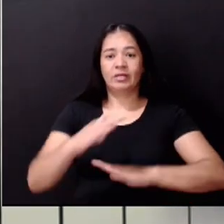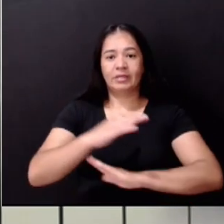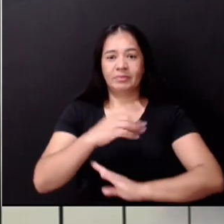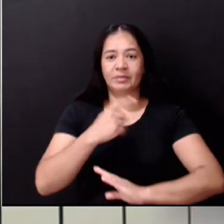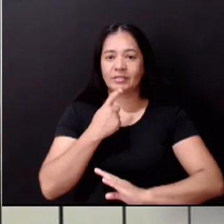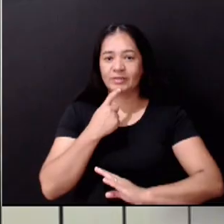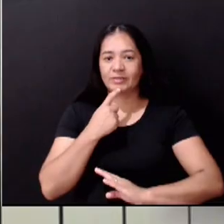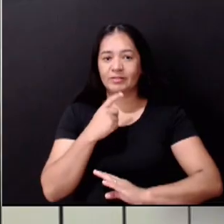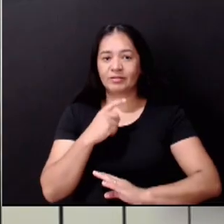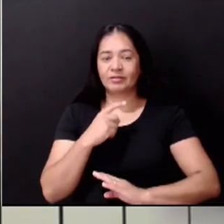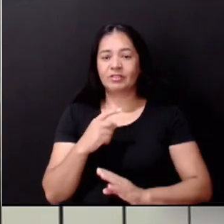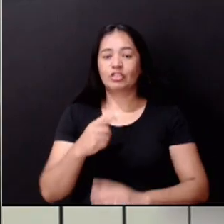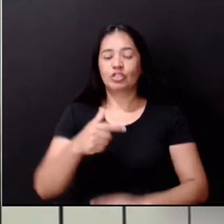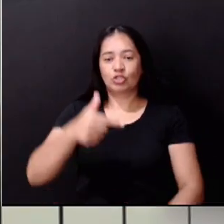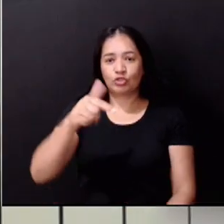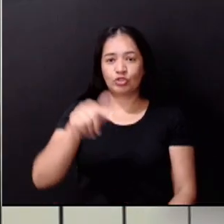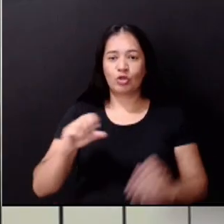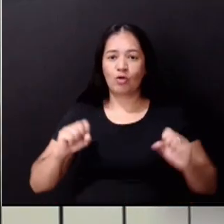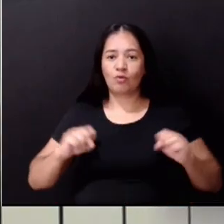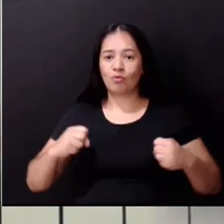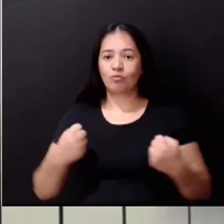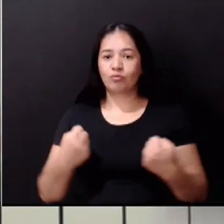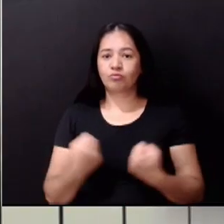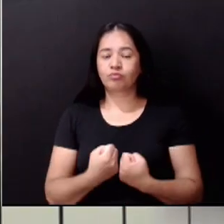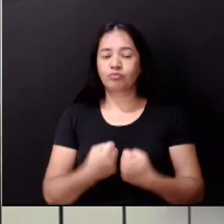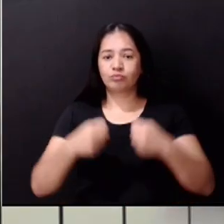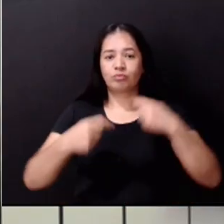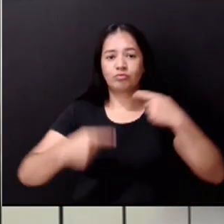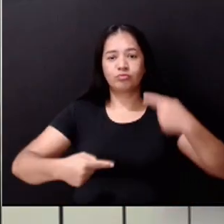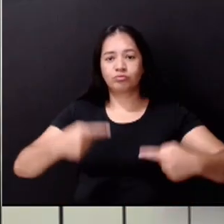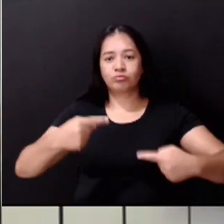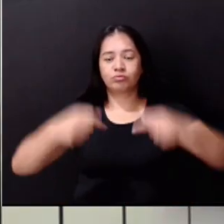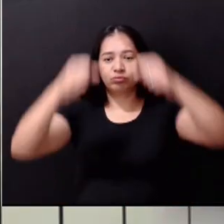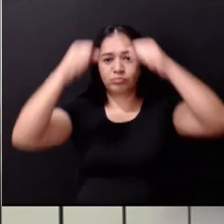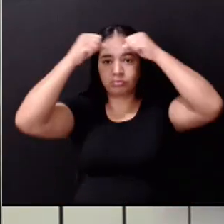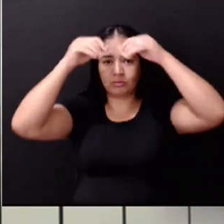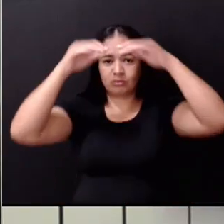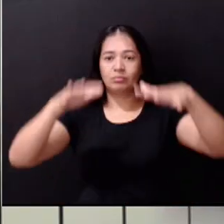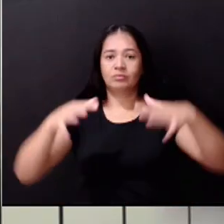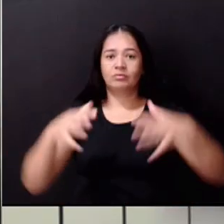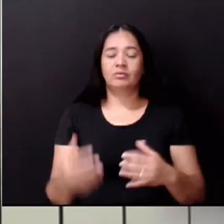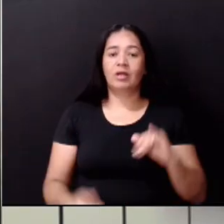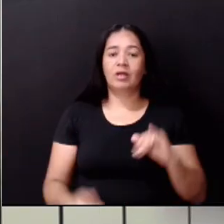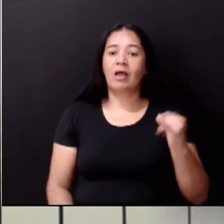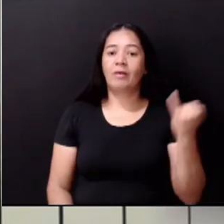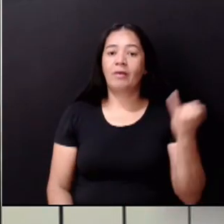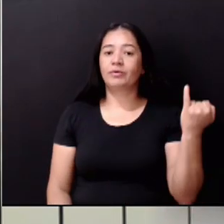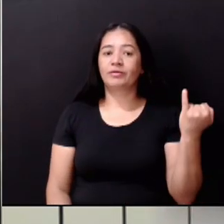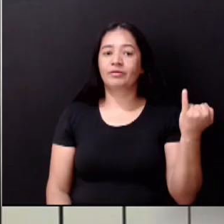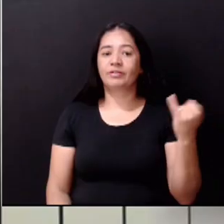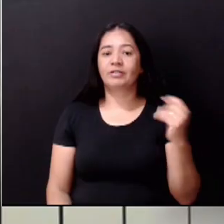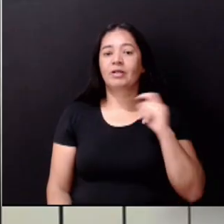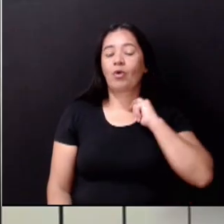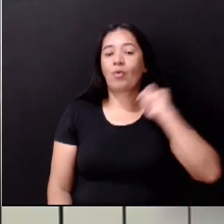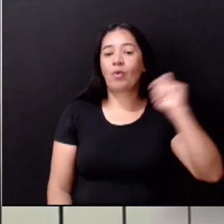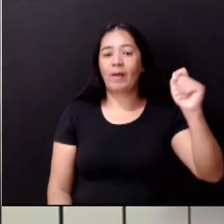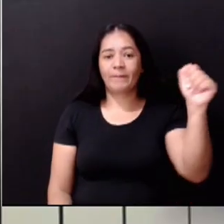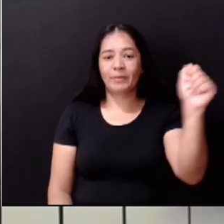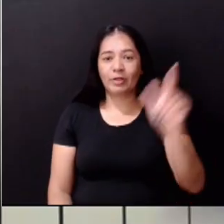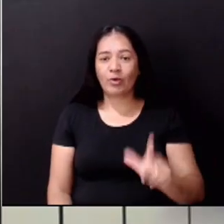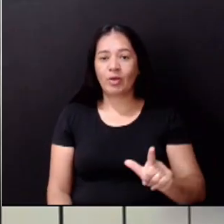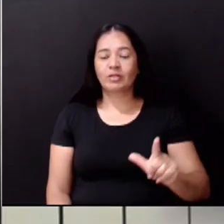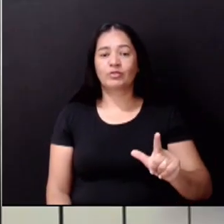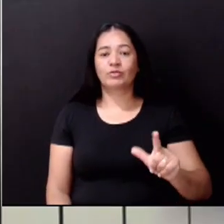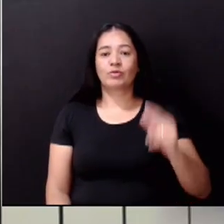um simpósio para debater sobre o autismo, aproveitando que o Abril Azul é o mês de conscientização do